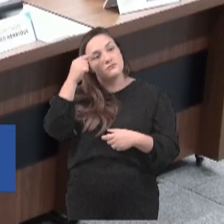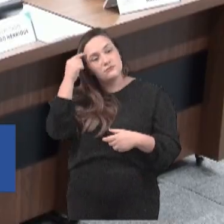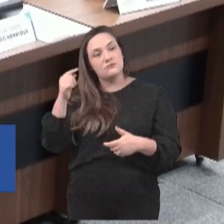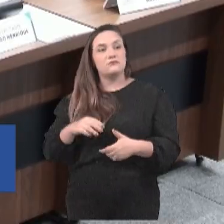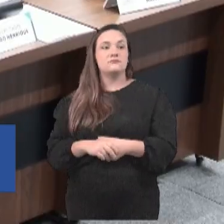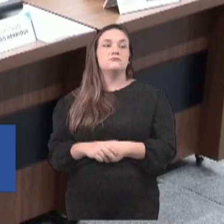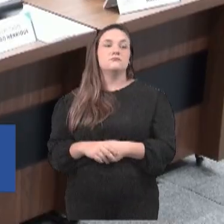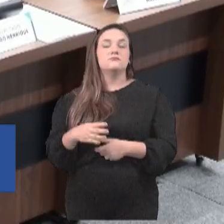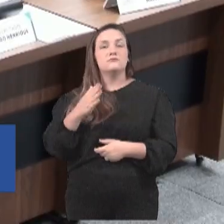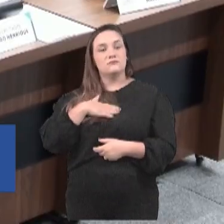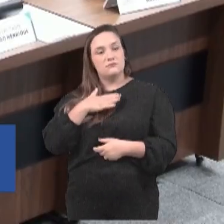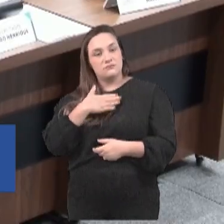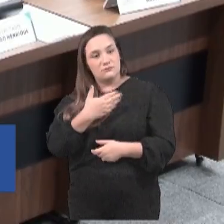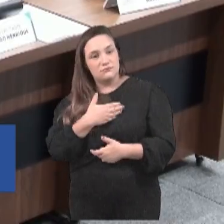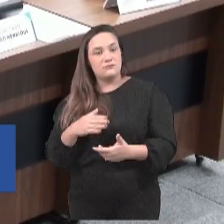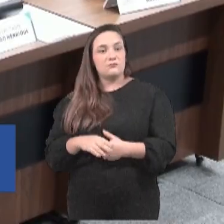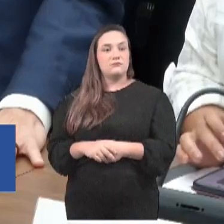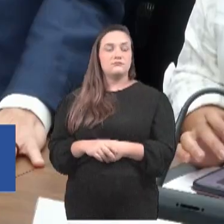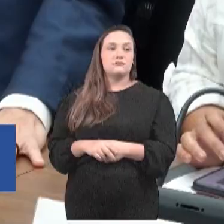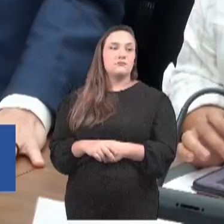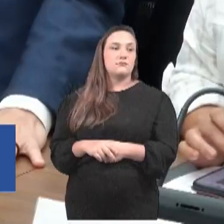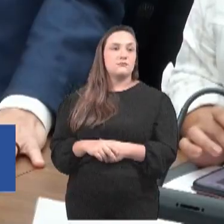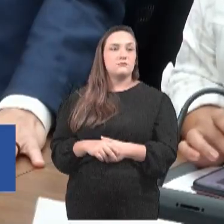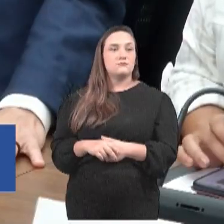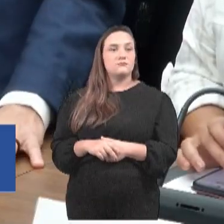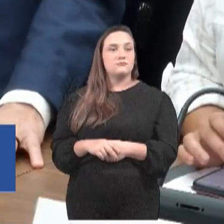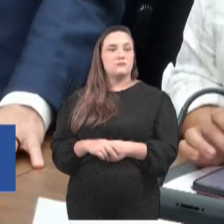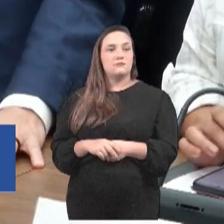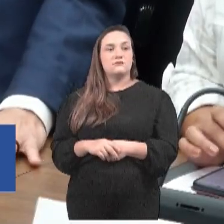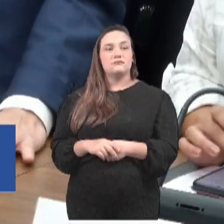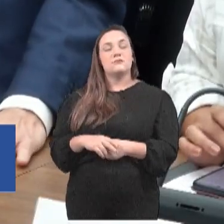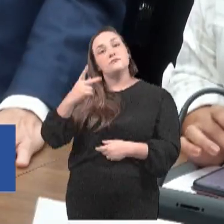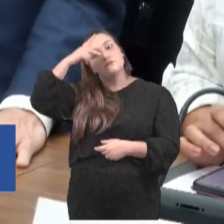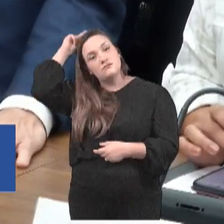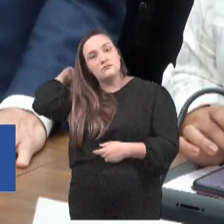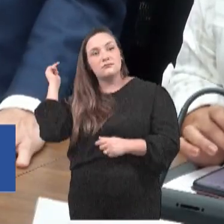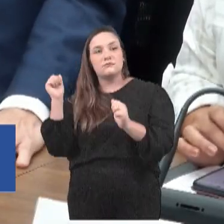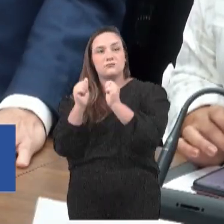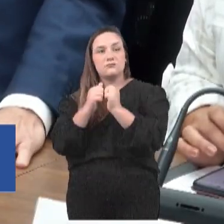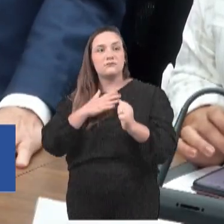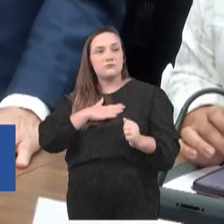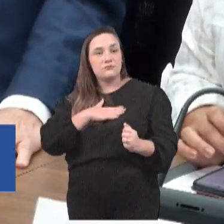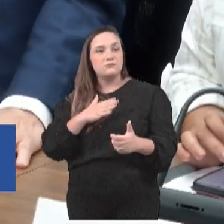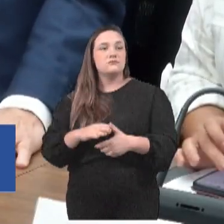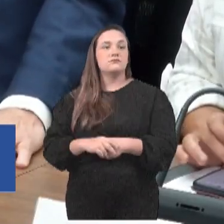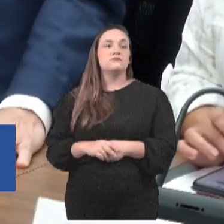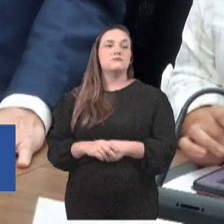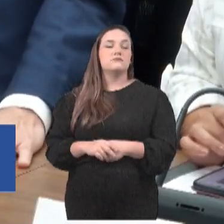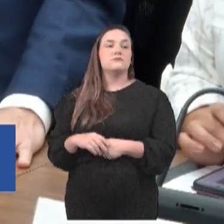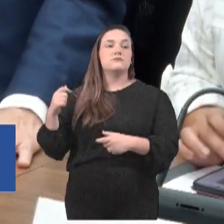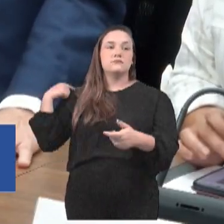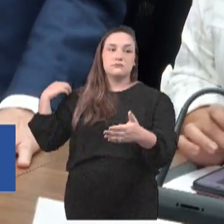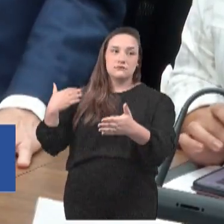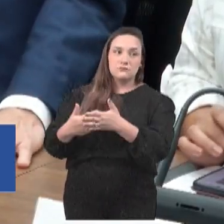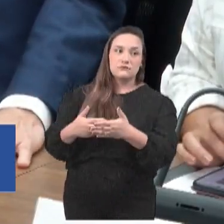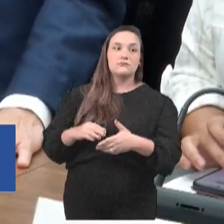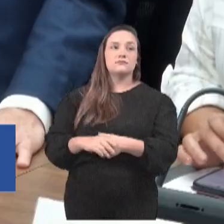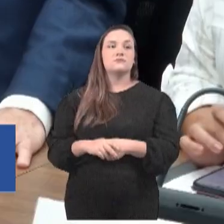que foi meu parceiro aqui, de Paulo Correia, que foi meu parceiro aqui, daquela época, de lá para